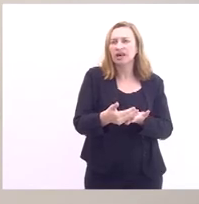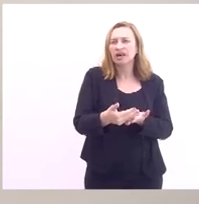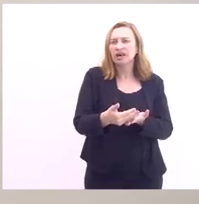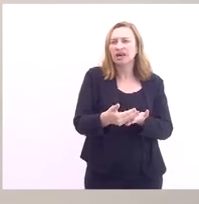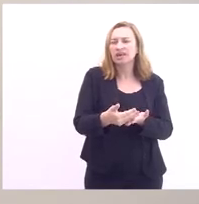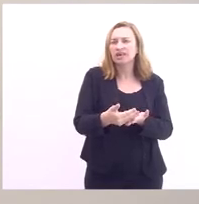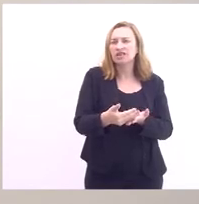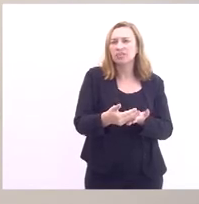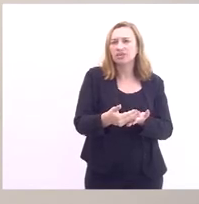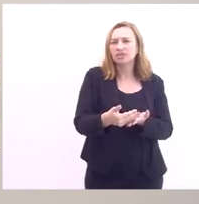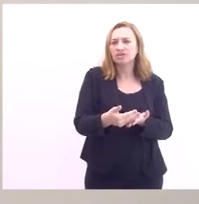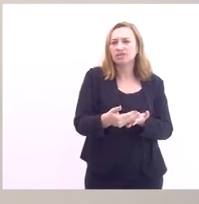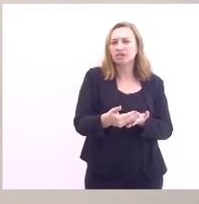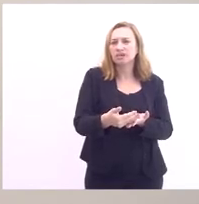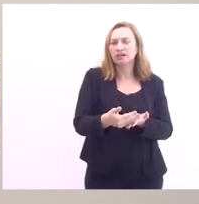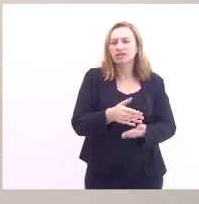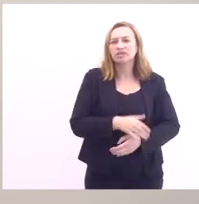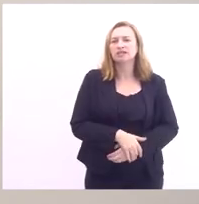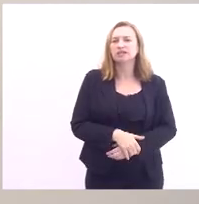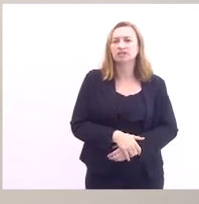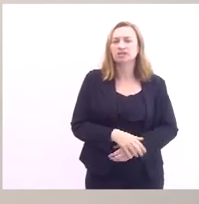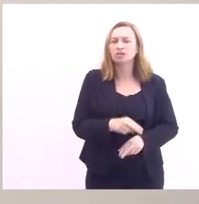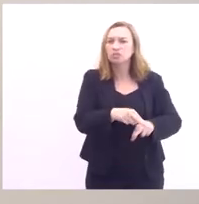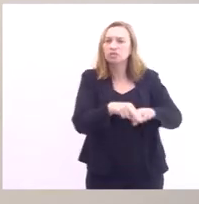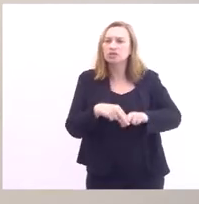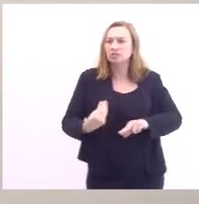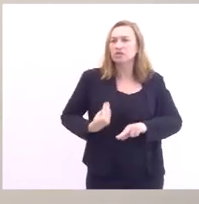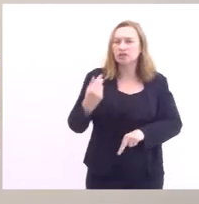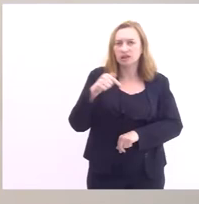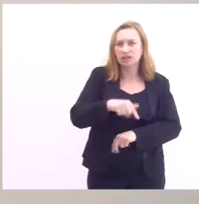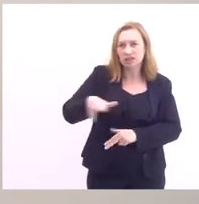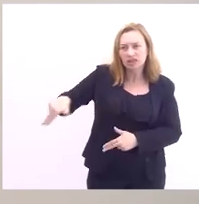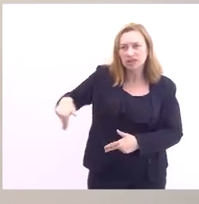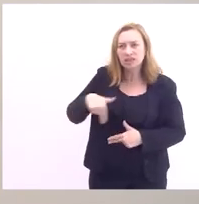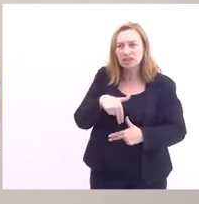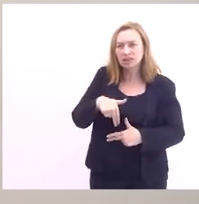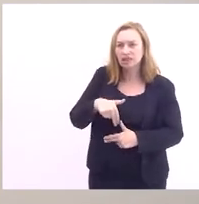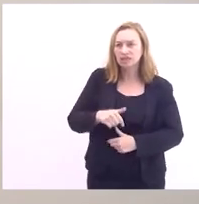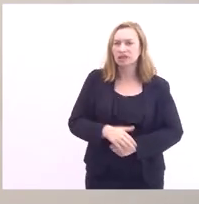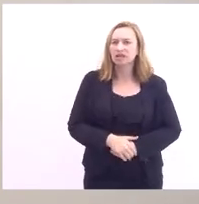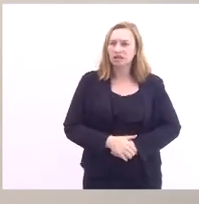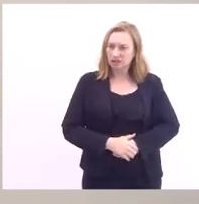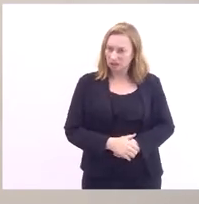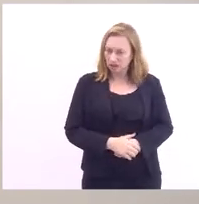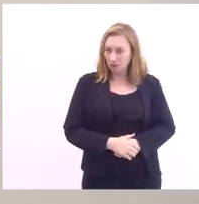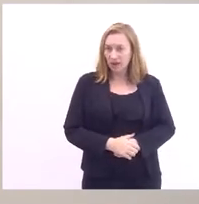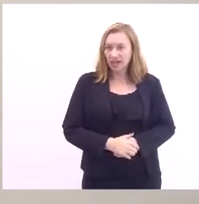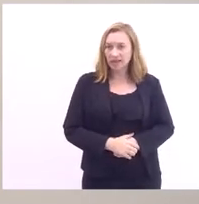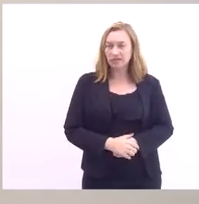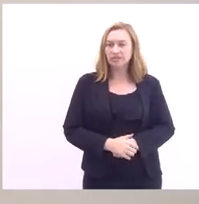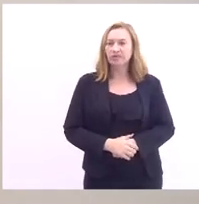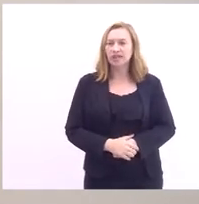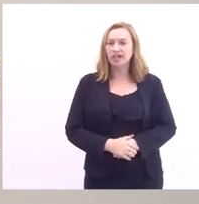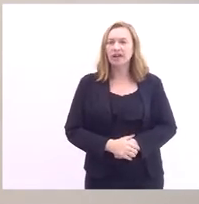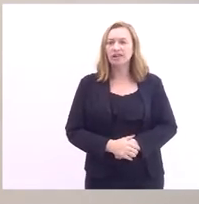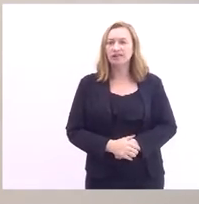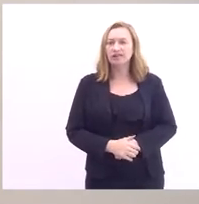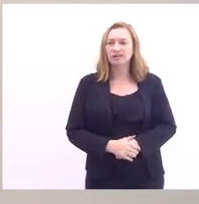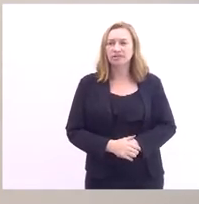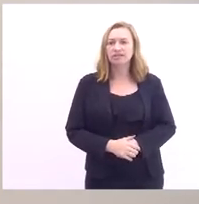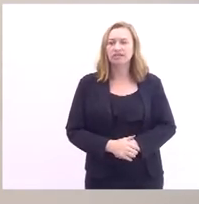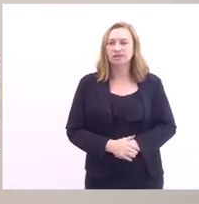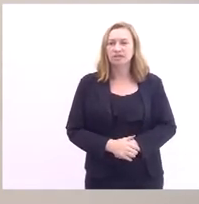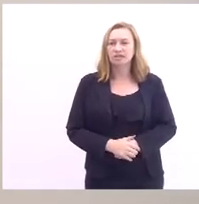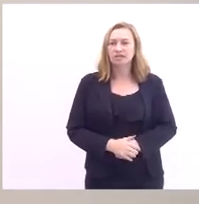com a Enel. Mas o motivo da minha vinda à tribuna, faço das minhas palavras, as